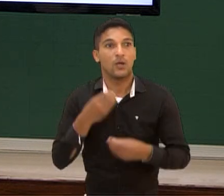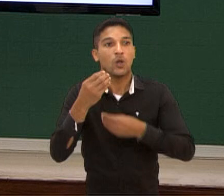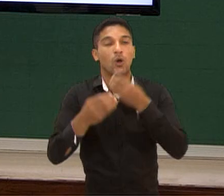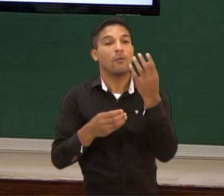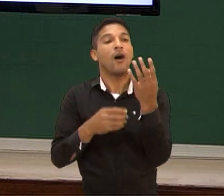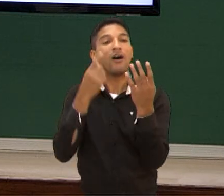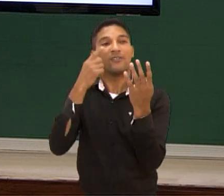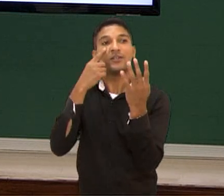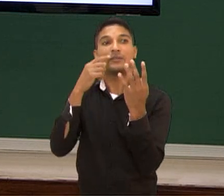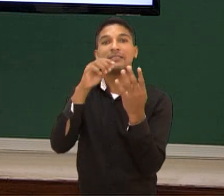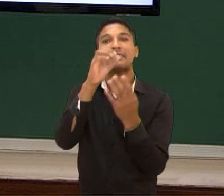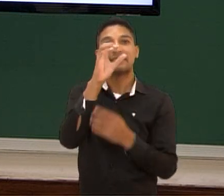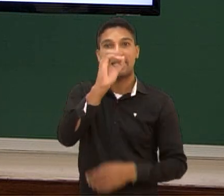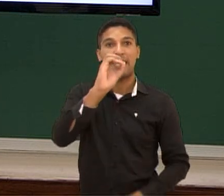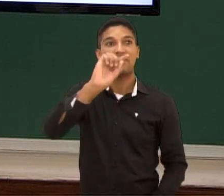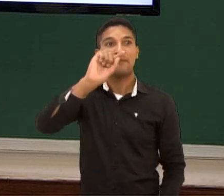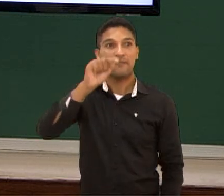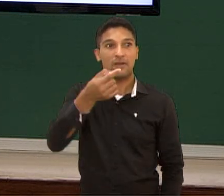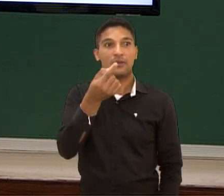0,193 ou